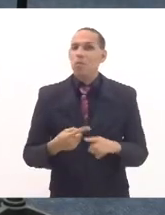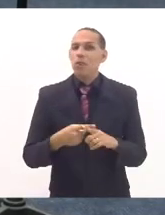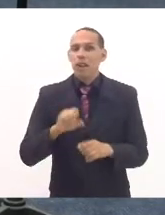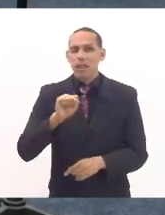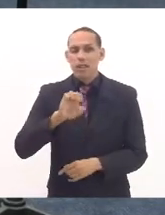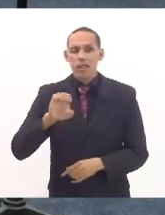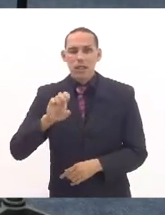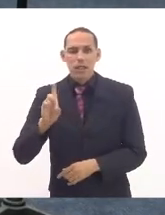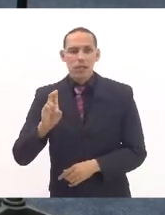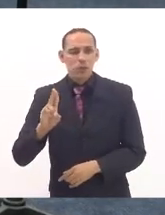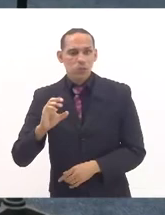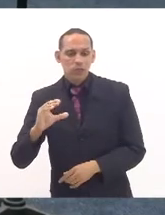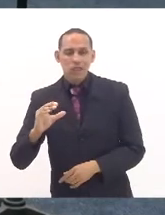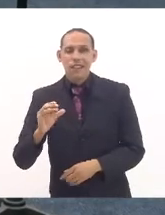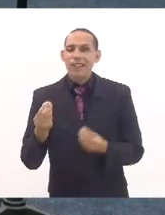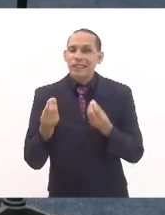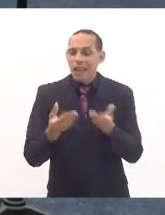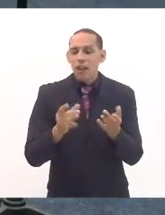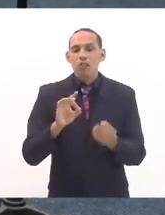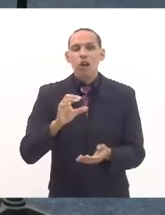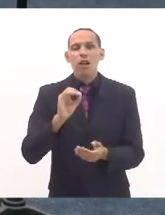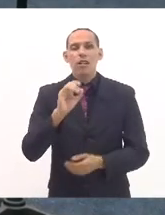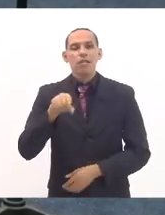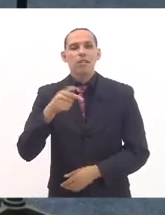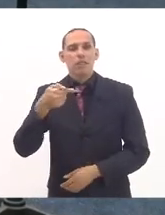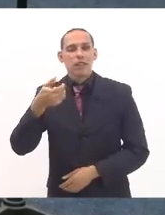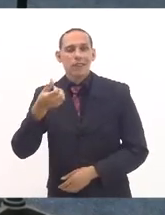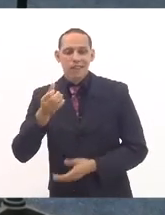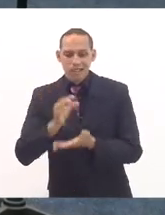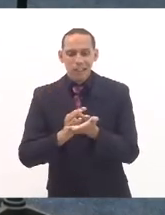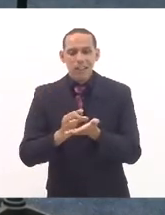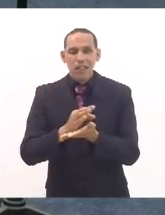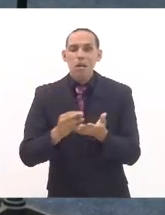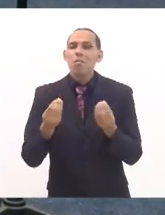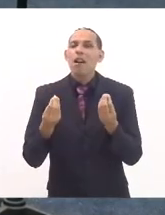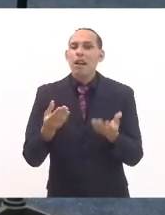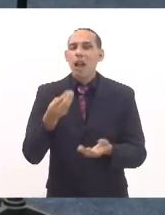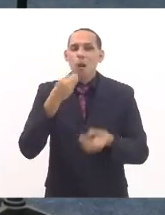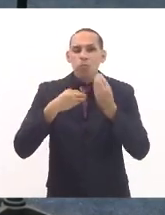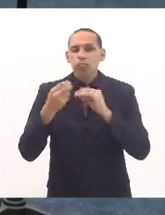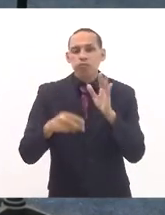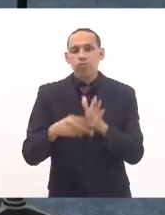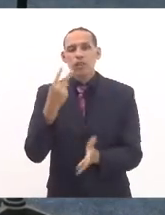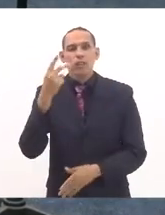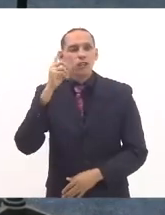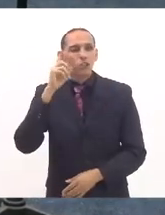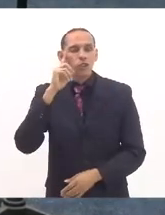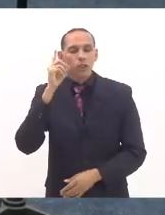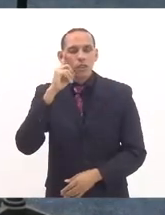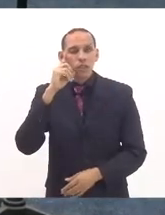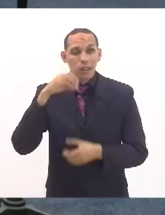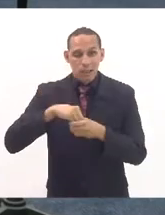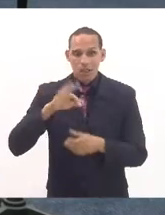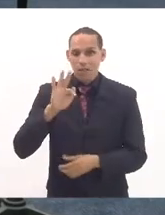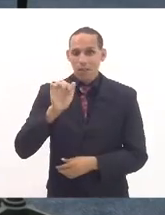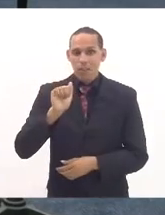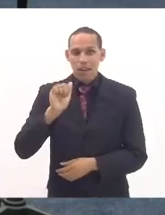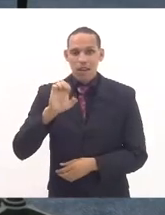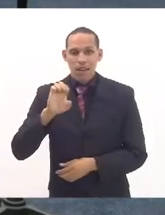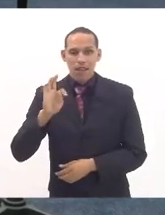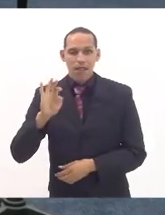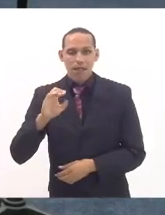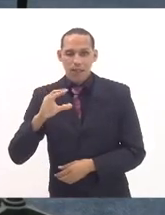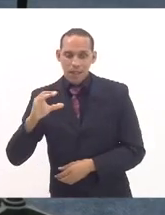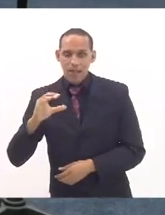Seduc só repassa 76 centavos para garantir duas alimentações por dia. Na FAETEC, a gente tem